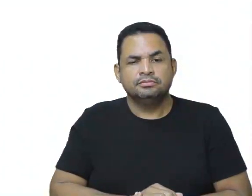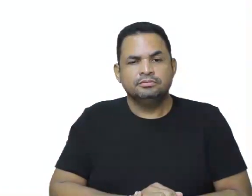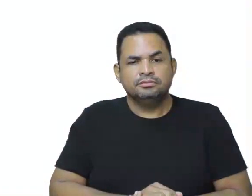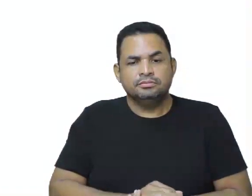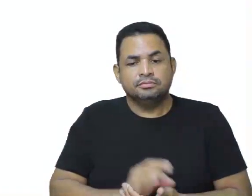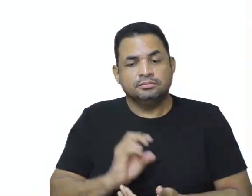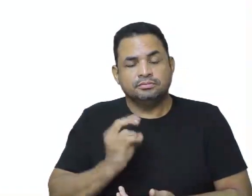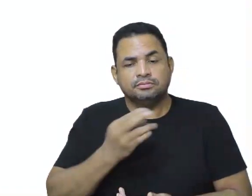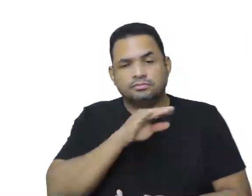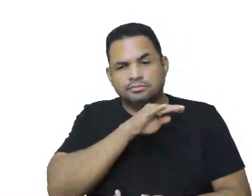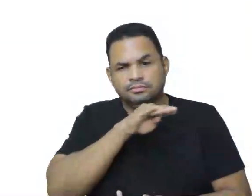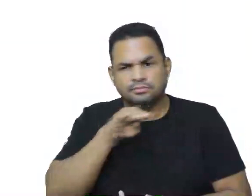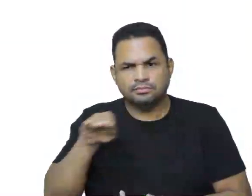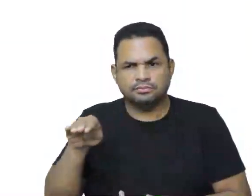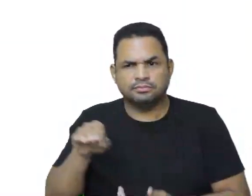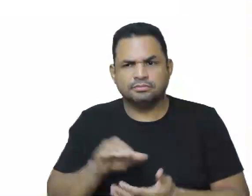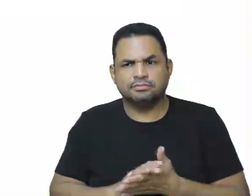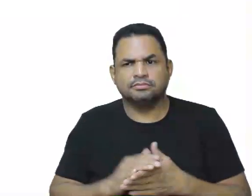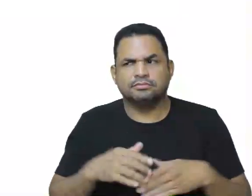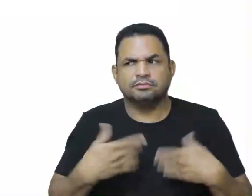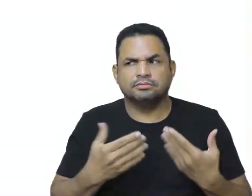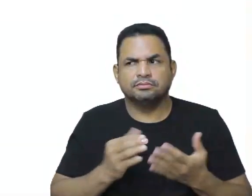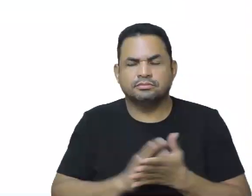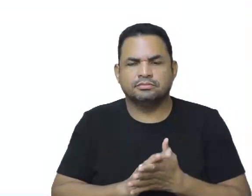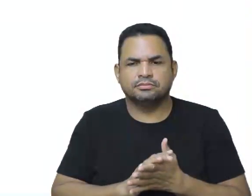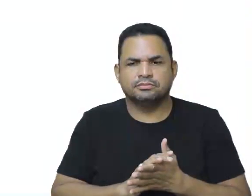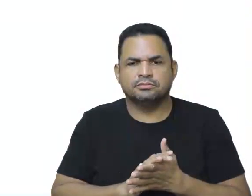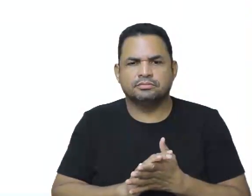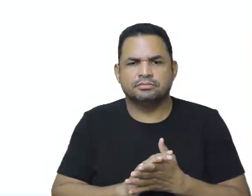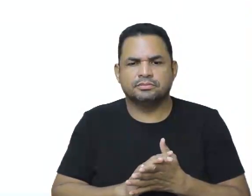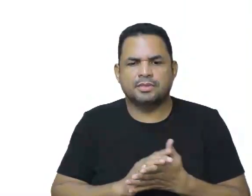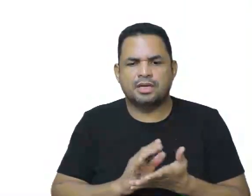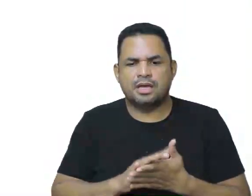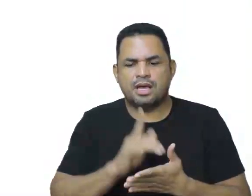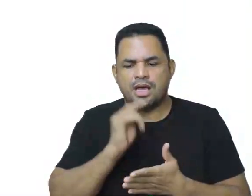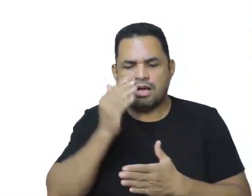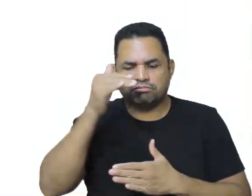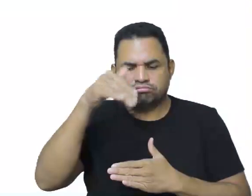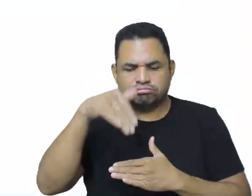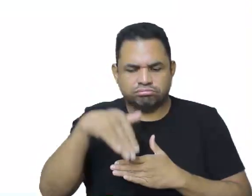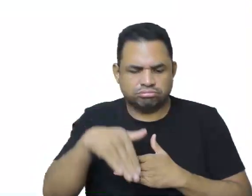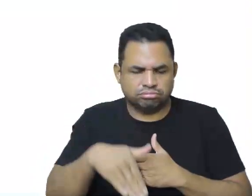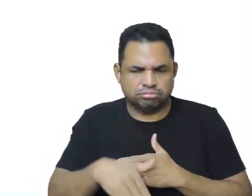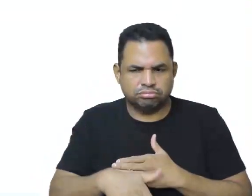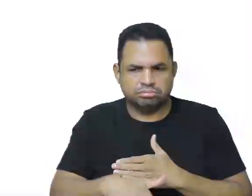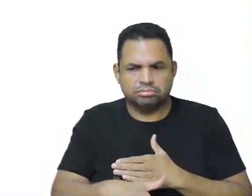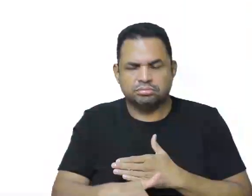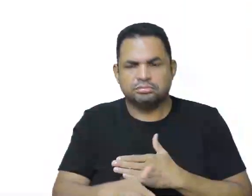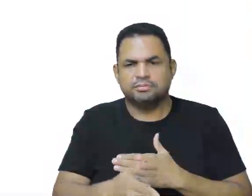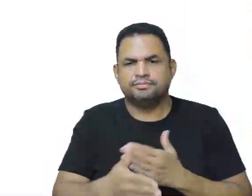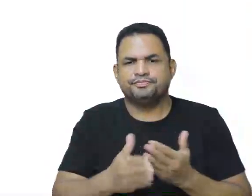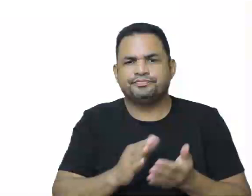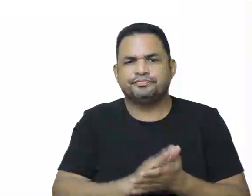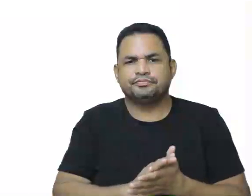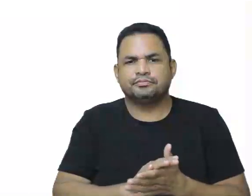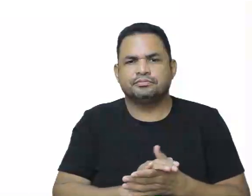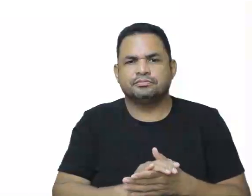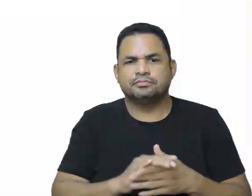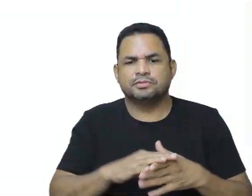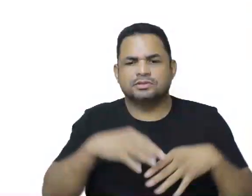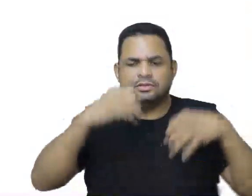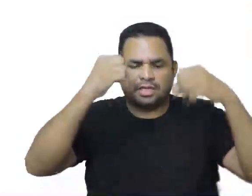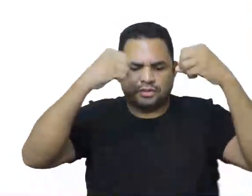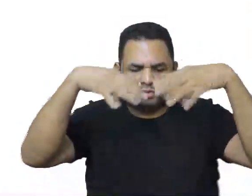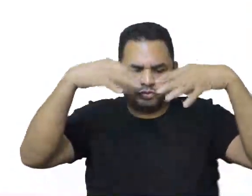sentido horizontal, que seria o escoamento das águas superficiais a partir da